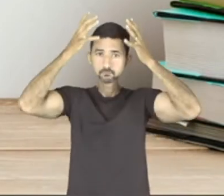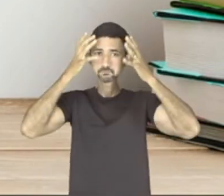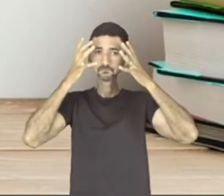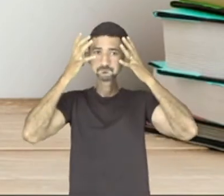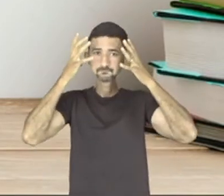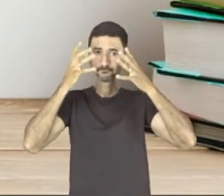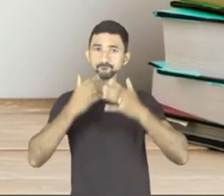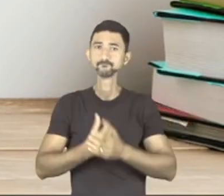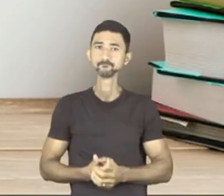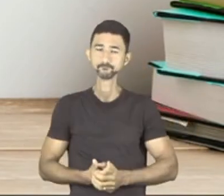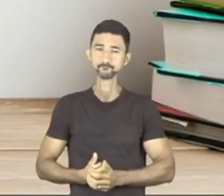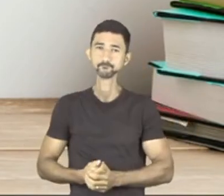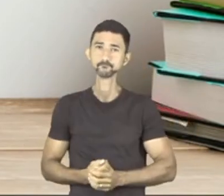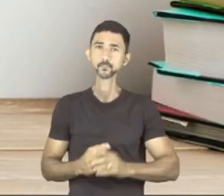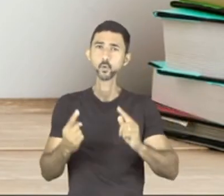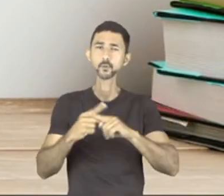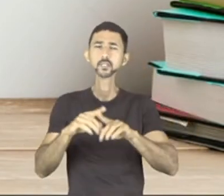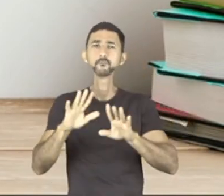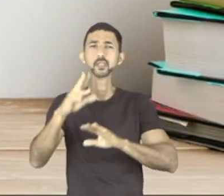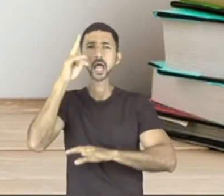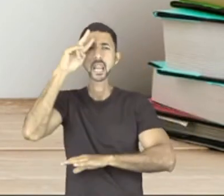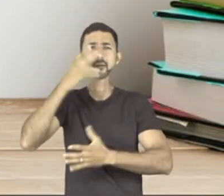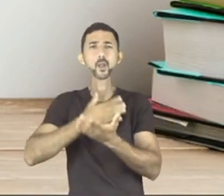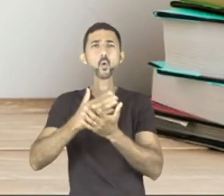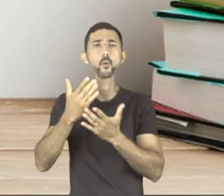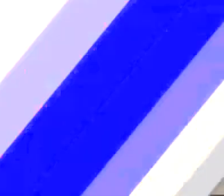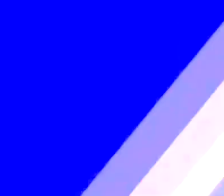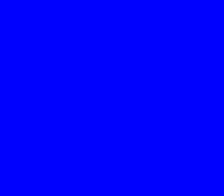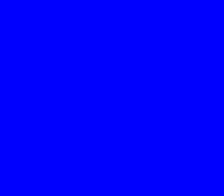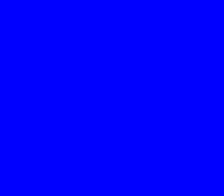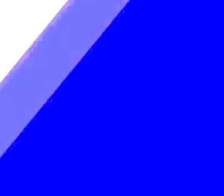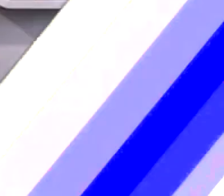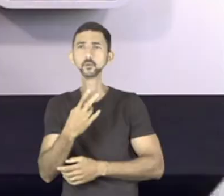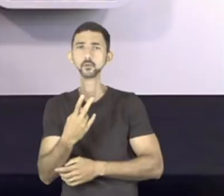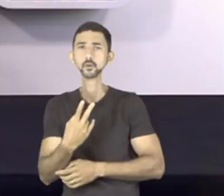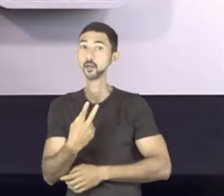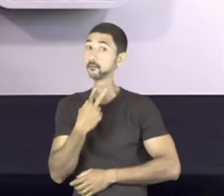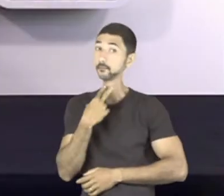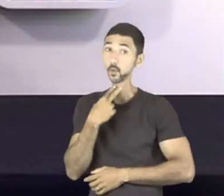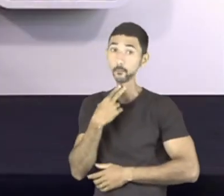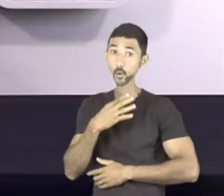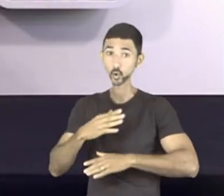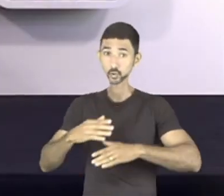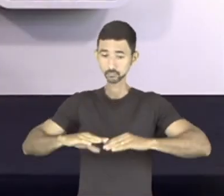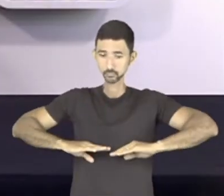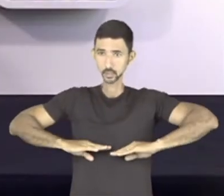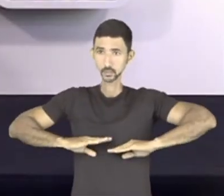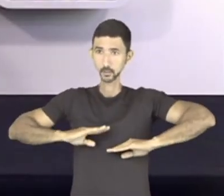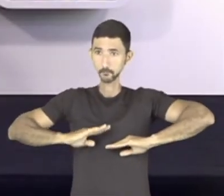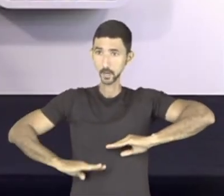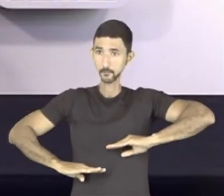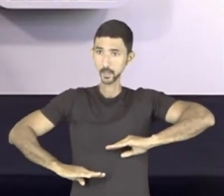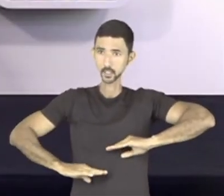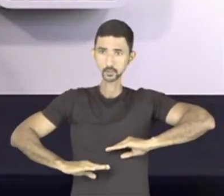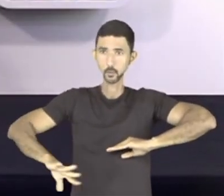capacete. Lembra que eu falei lá no início que não são permitidos golpes abaixo da linha da